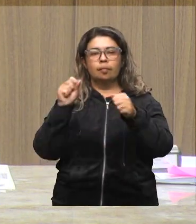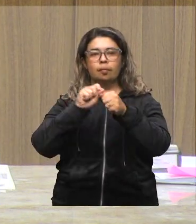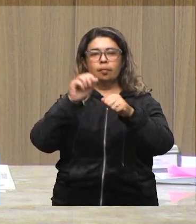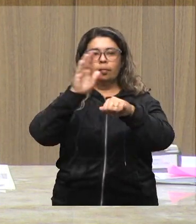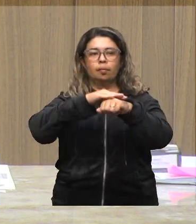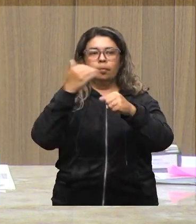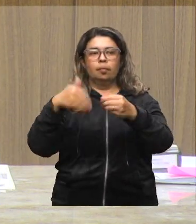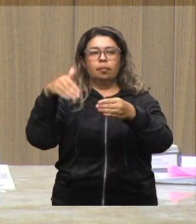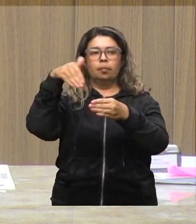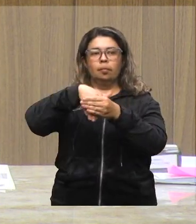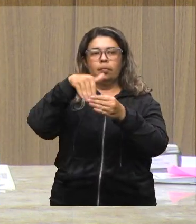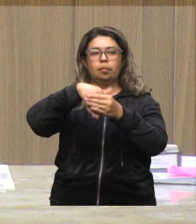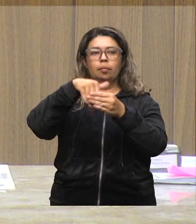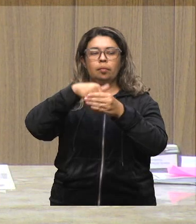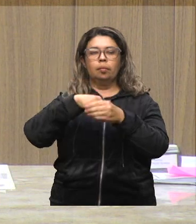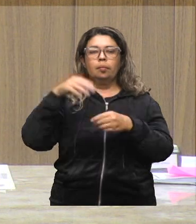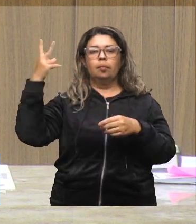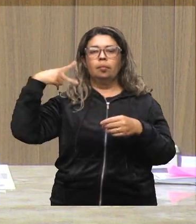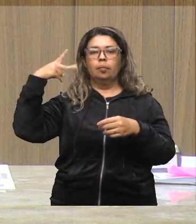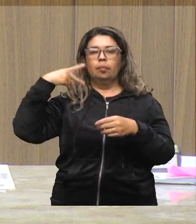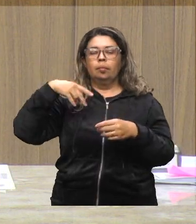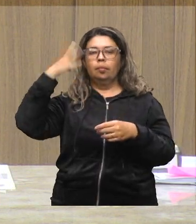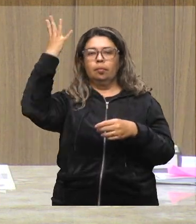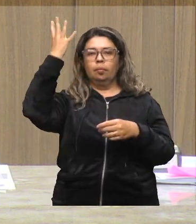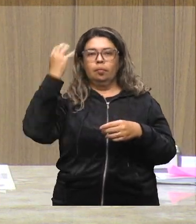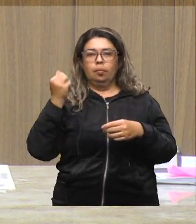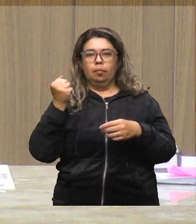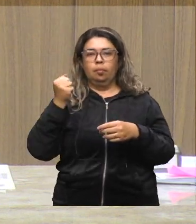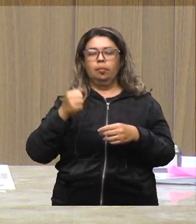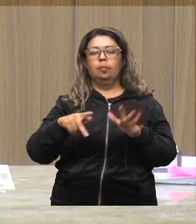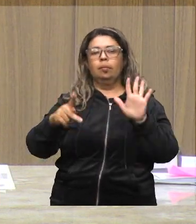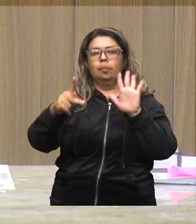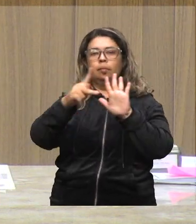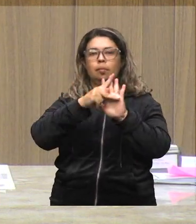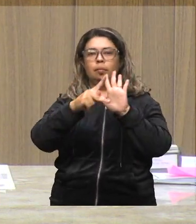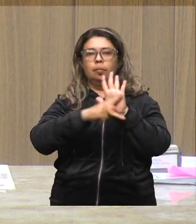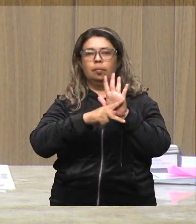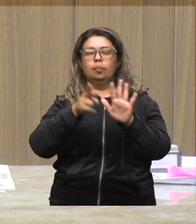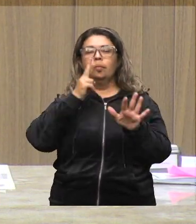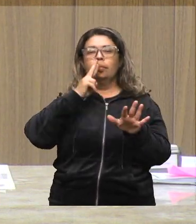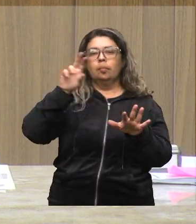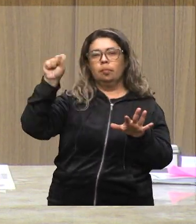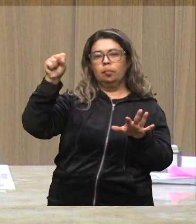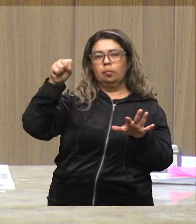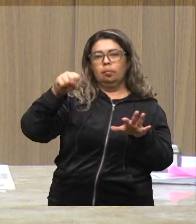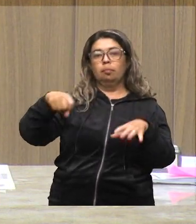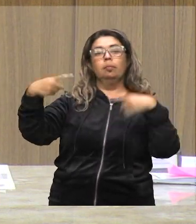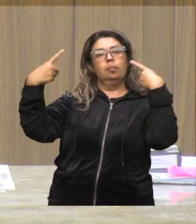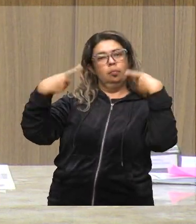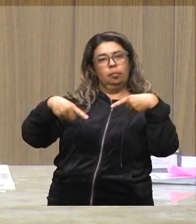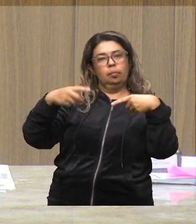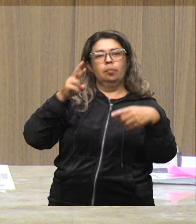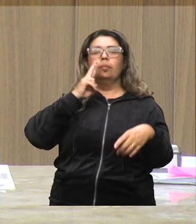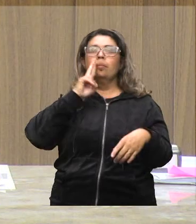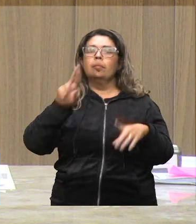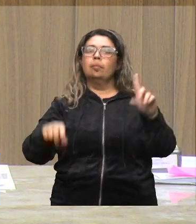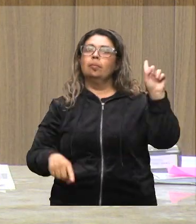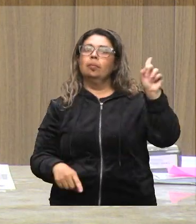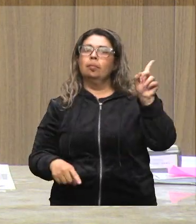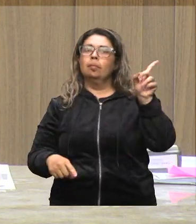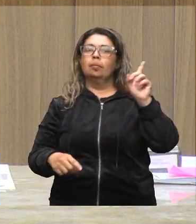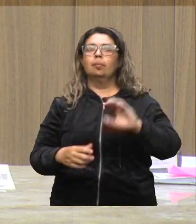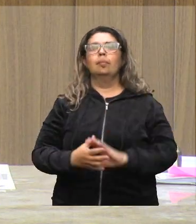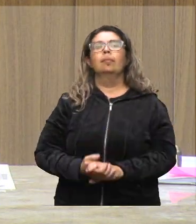proceda à chamada de votação. Os vereadores que forem favoráveis à aprovação do projeto, respondam sim. E os que forem